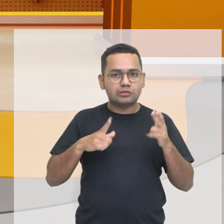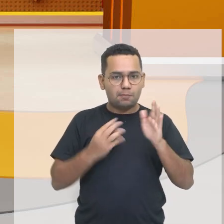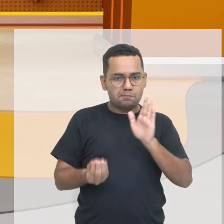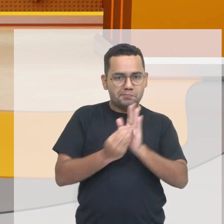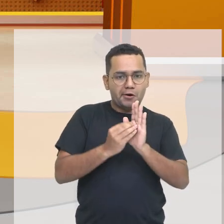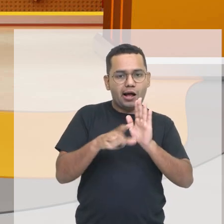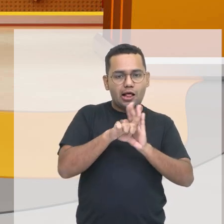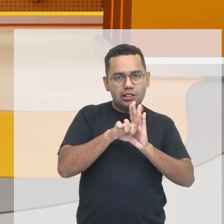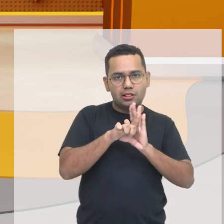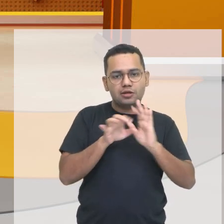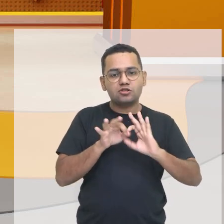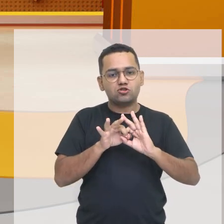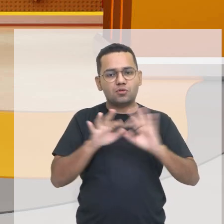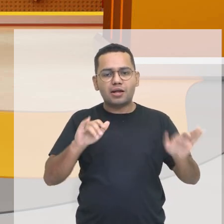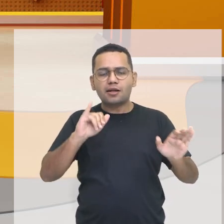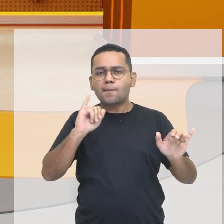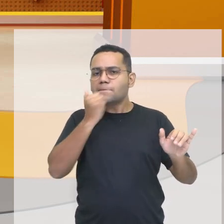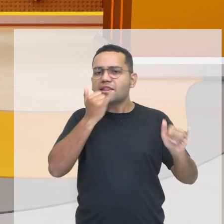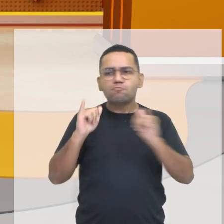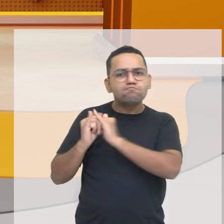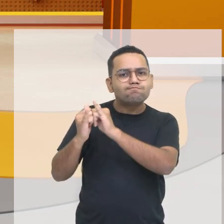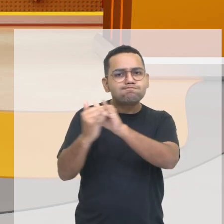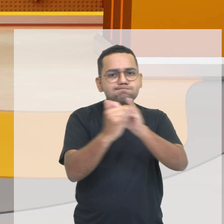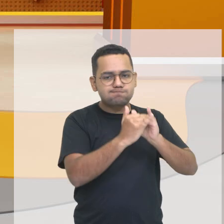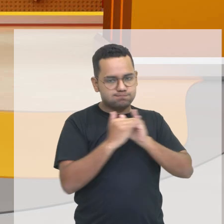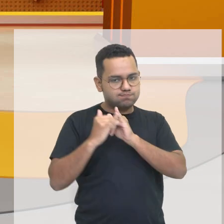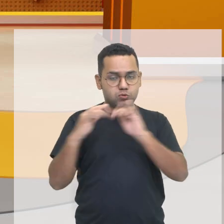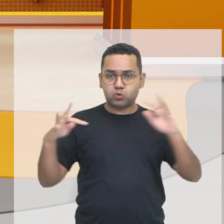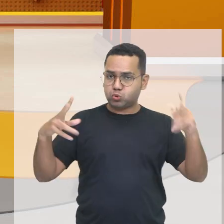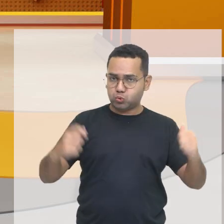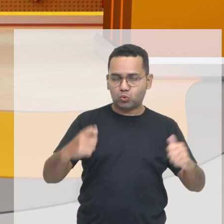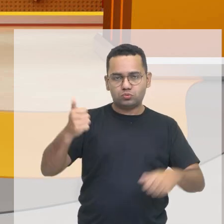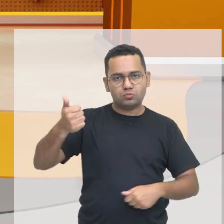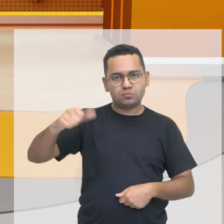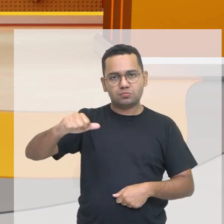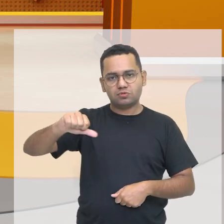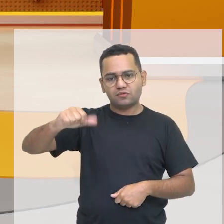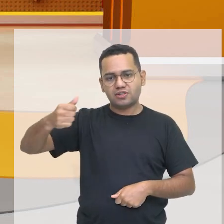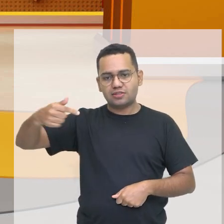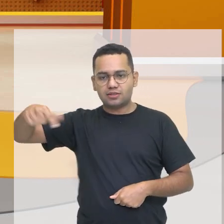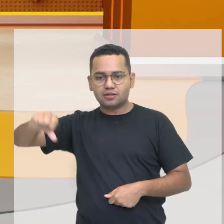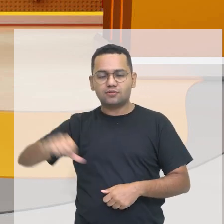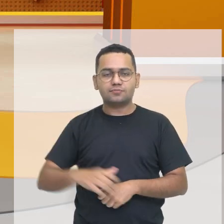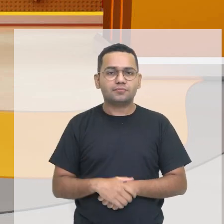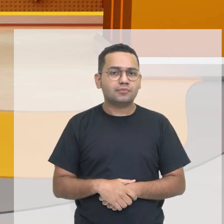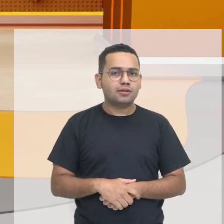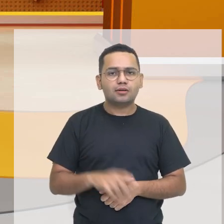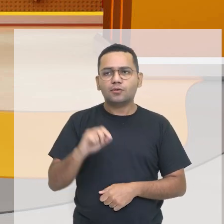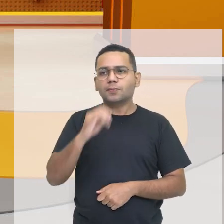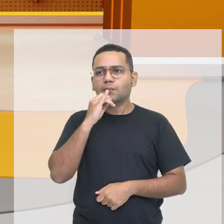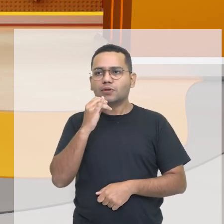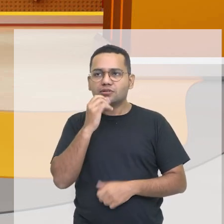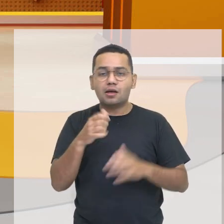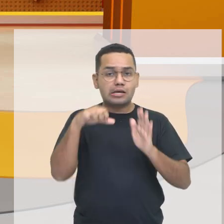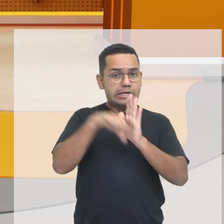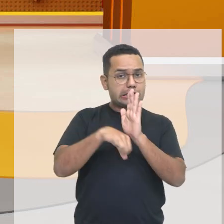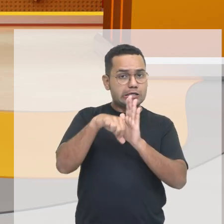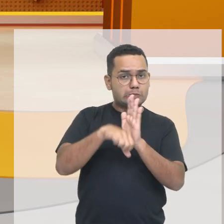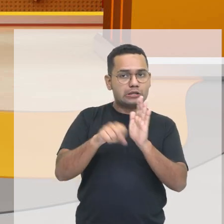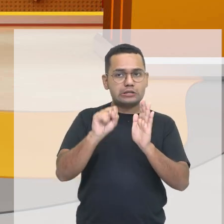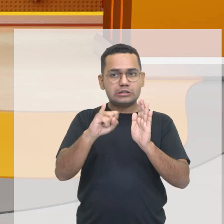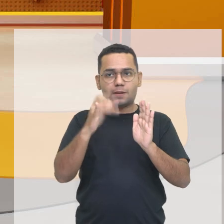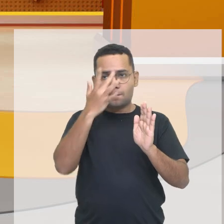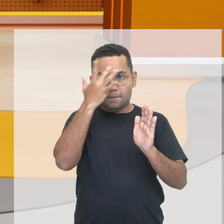1979. Anistia quer dizer a absolvição de processos, né, vamos dizer assim, de penas. A pessoa que